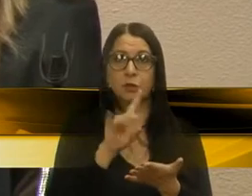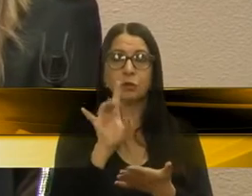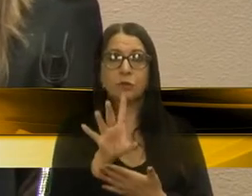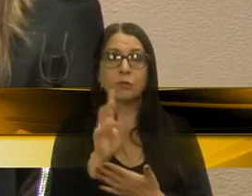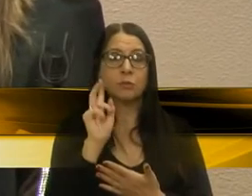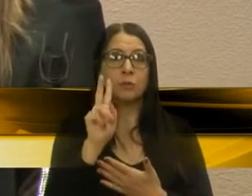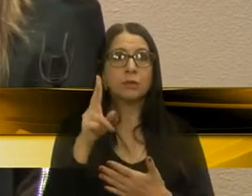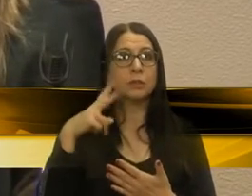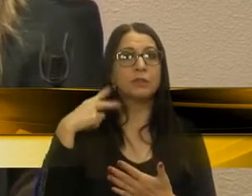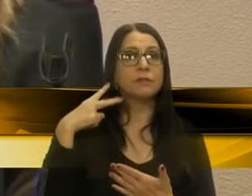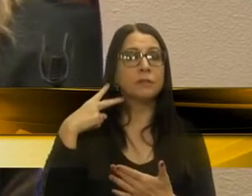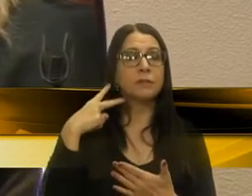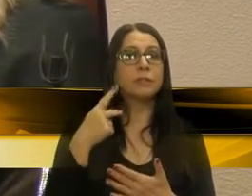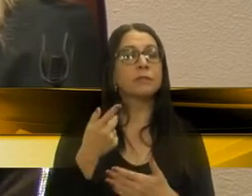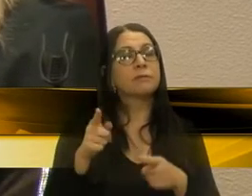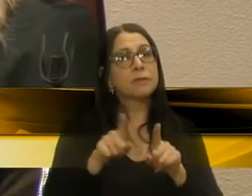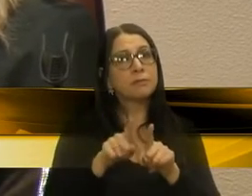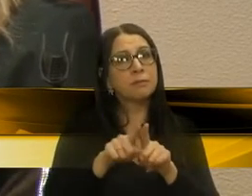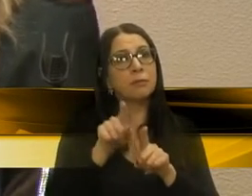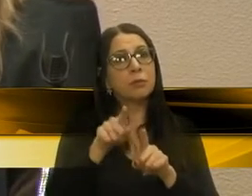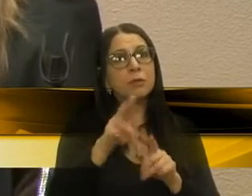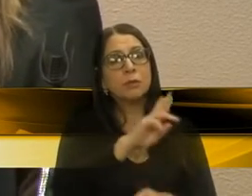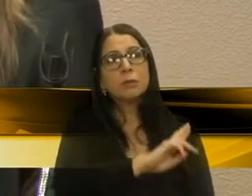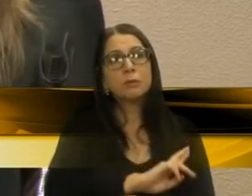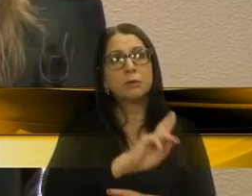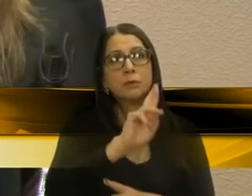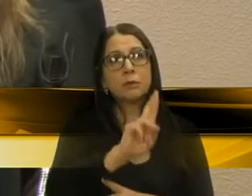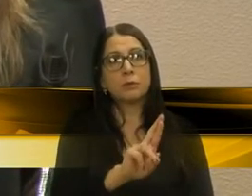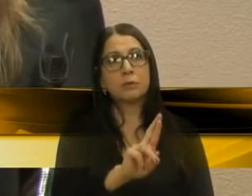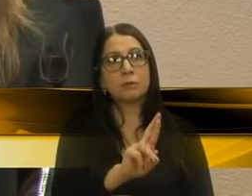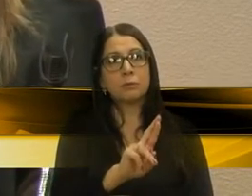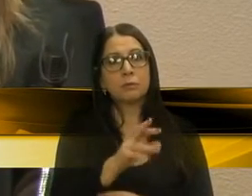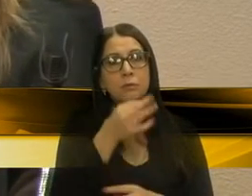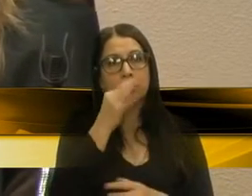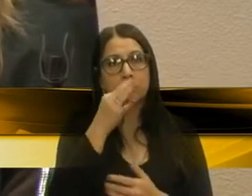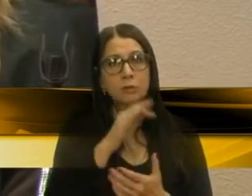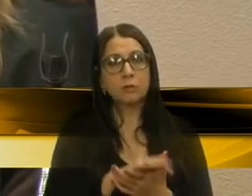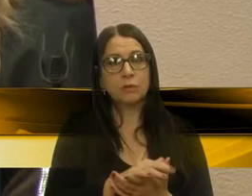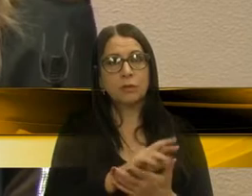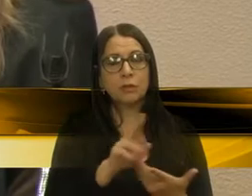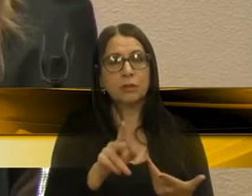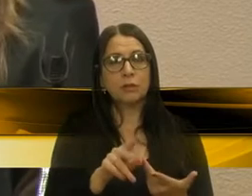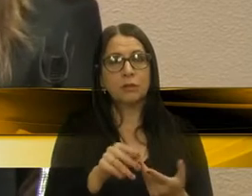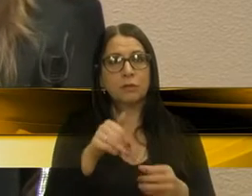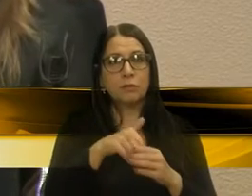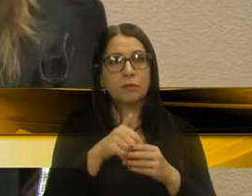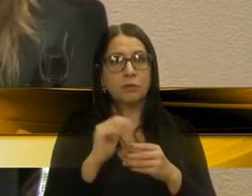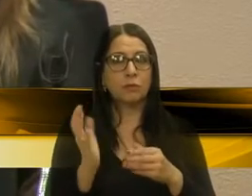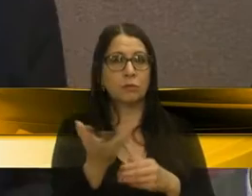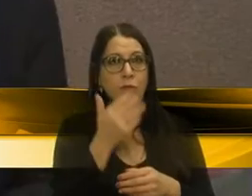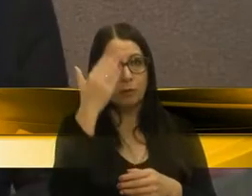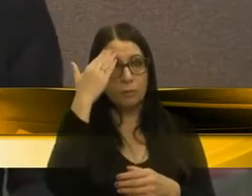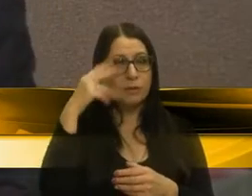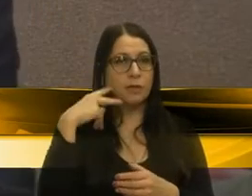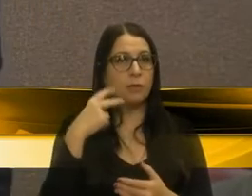ele ter sido vereador, mas pelo que ele representou para Caxias, vale um voto coletivo. Obrigado,